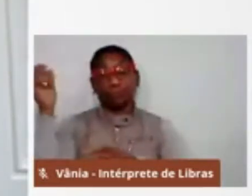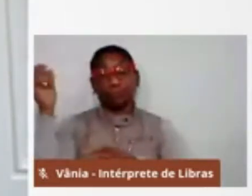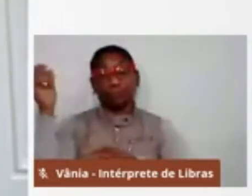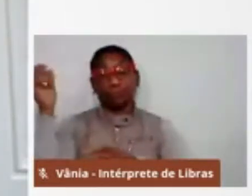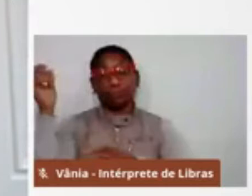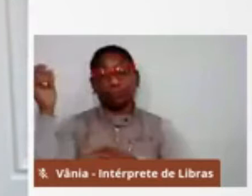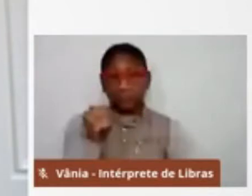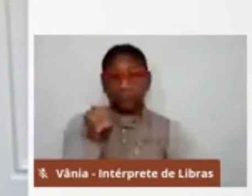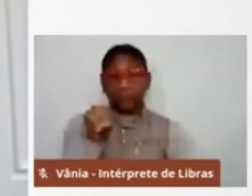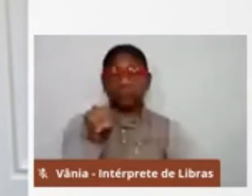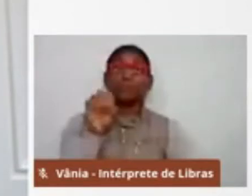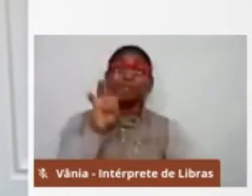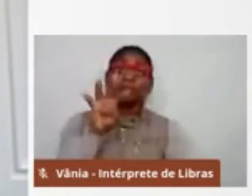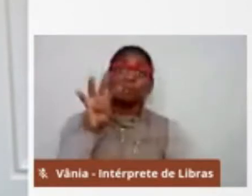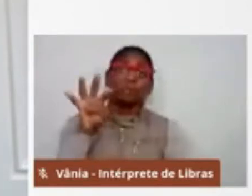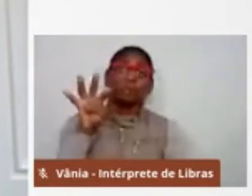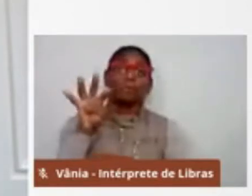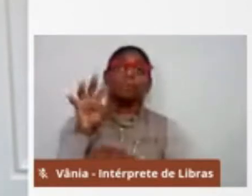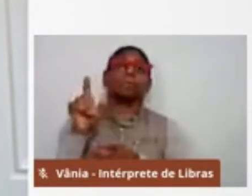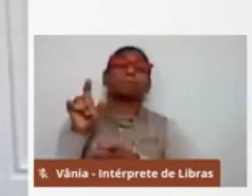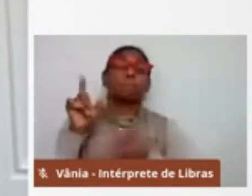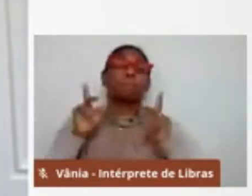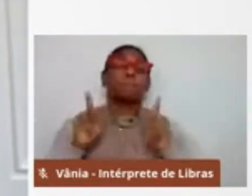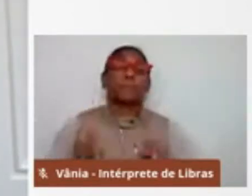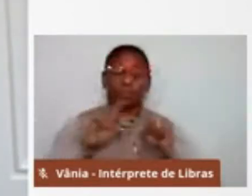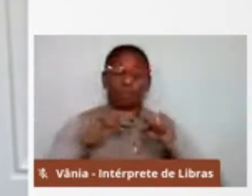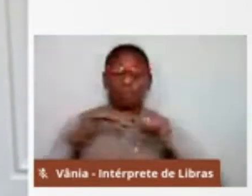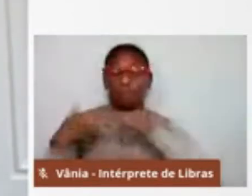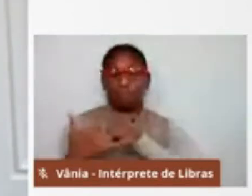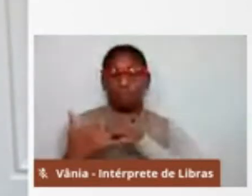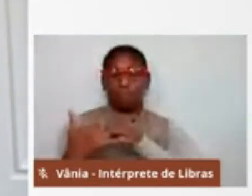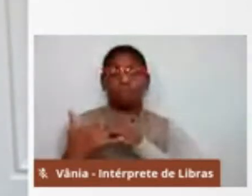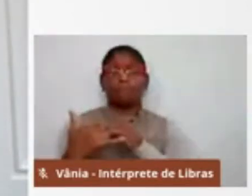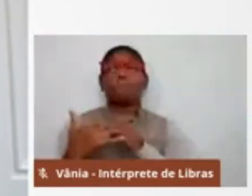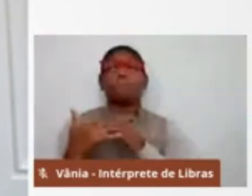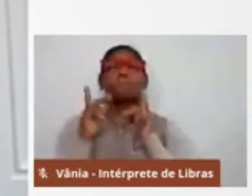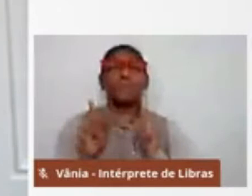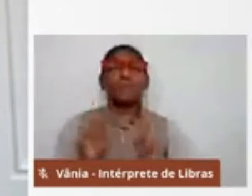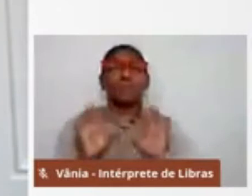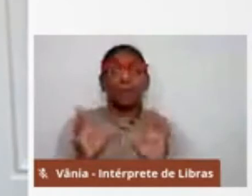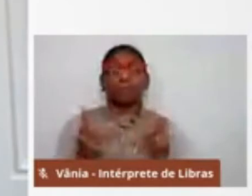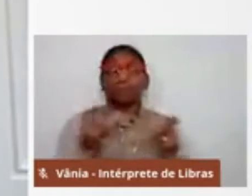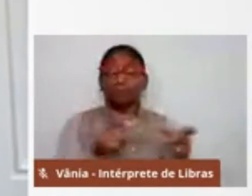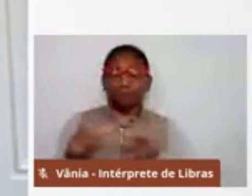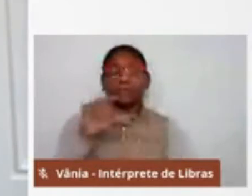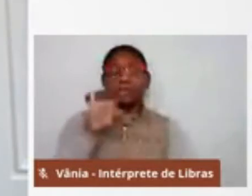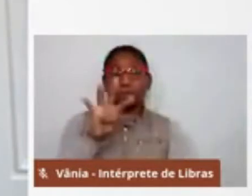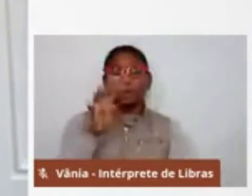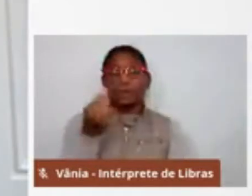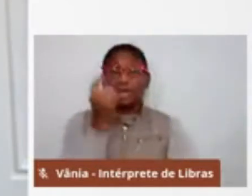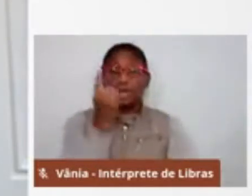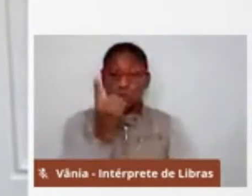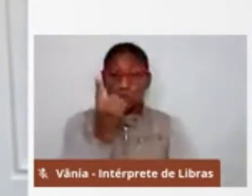60.044 casos confirmados para o coronavírus. Casos esses que já aconteceram em 461